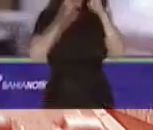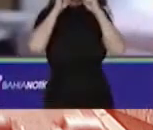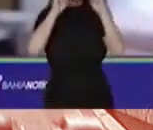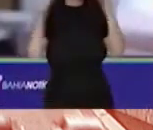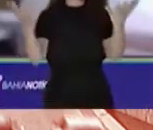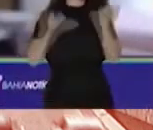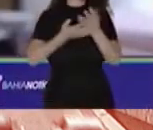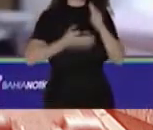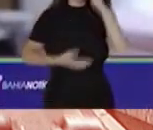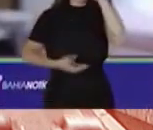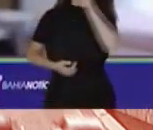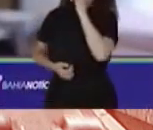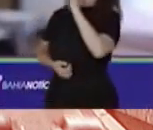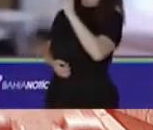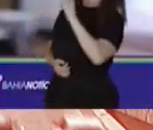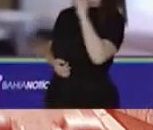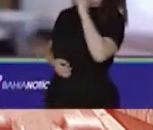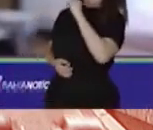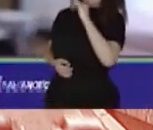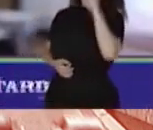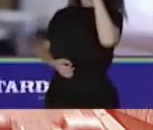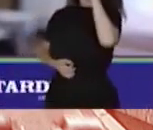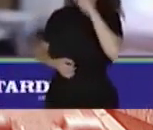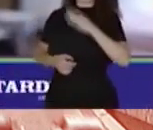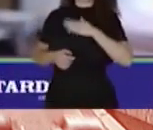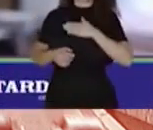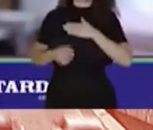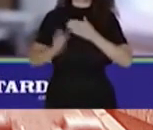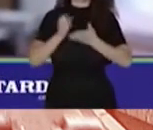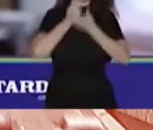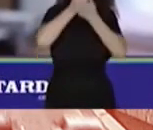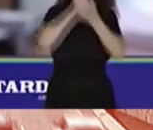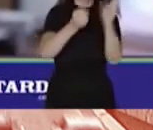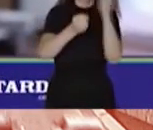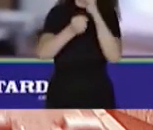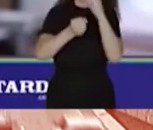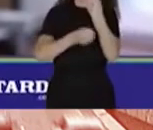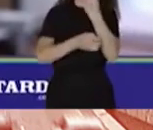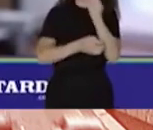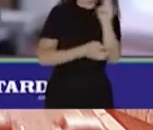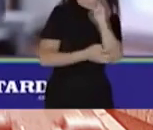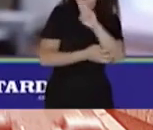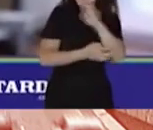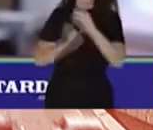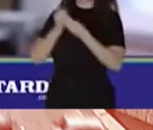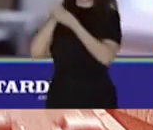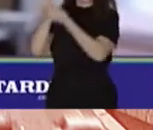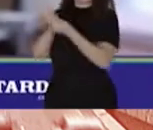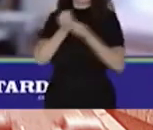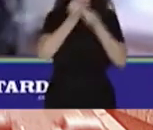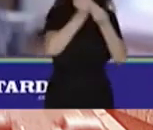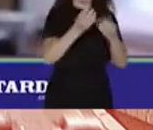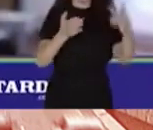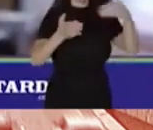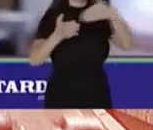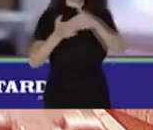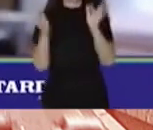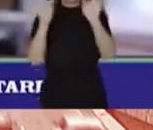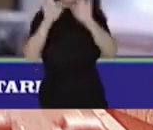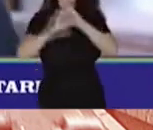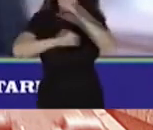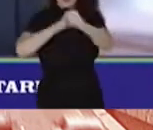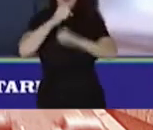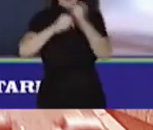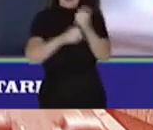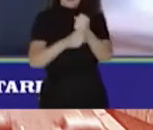Sobre o auxílio ainda, Thalita, voltando ali para o bloco do bolsonarismo, o que é mais cruel ainda, se a gente lembrar o começo da pandemia, é